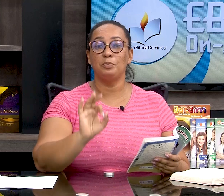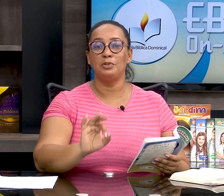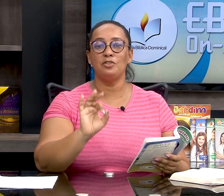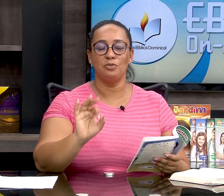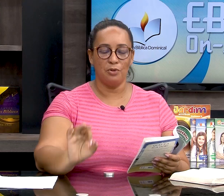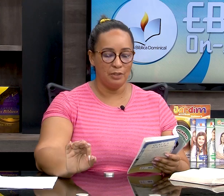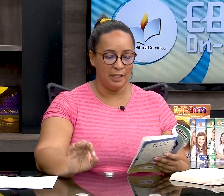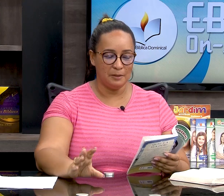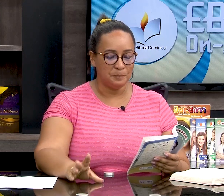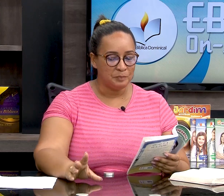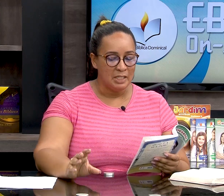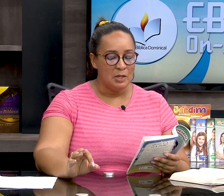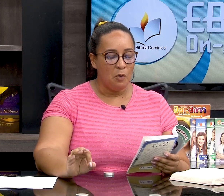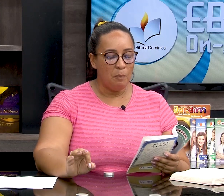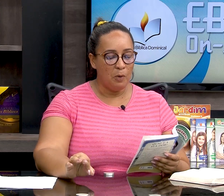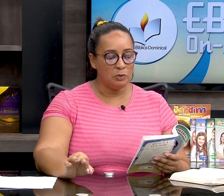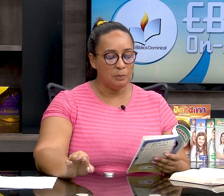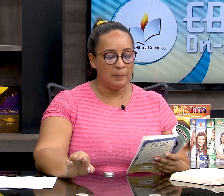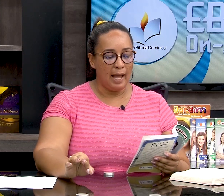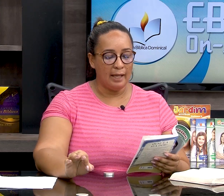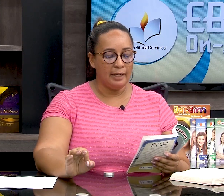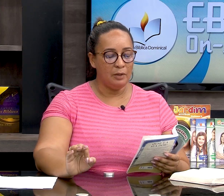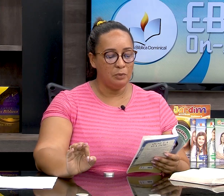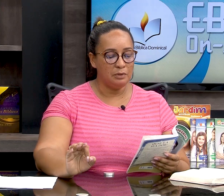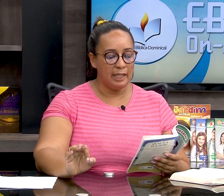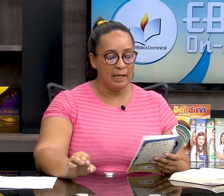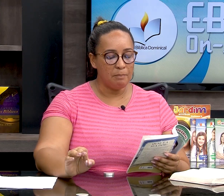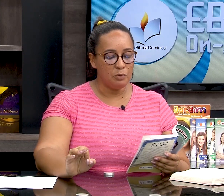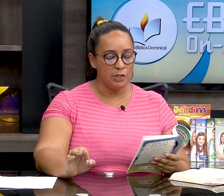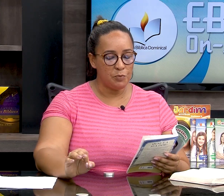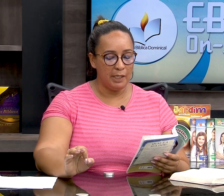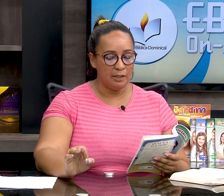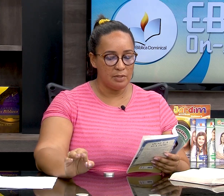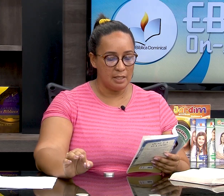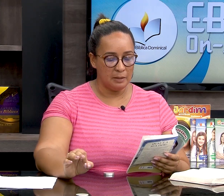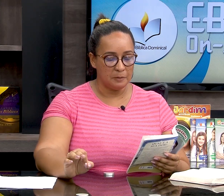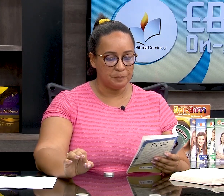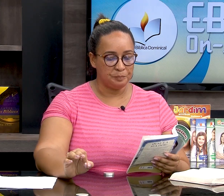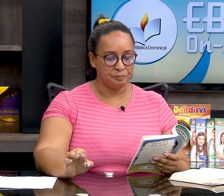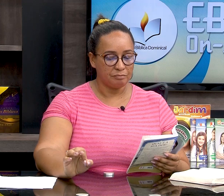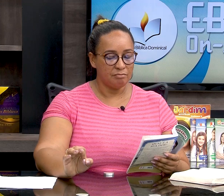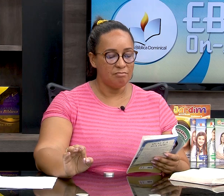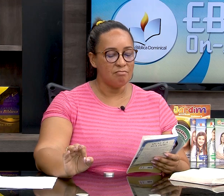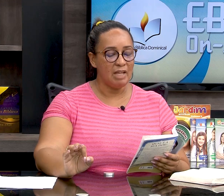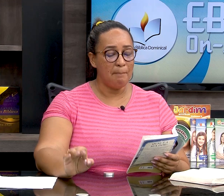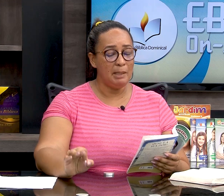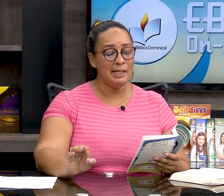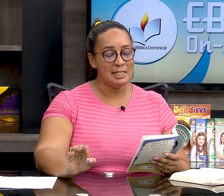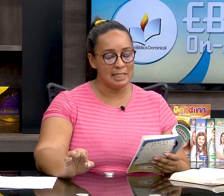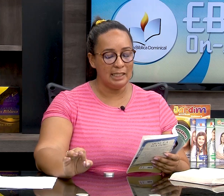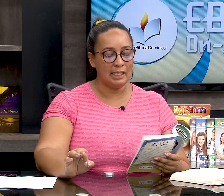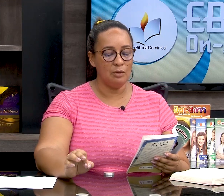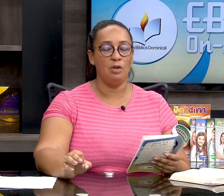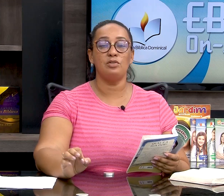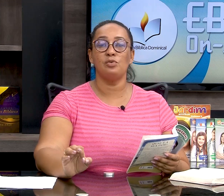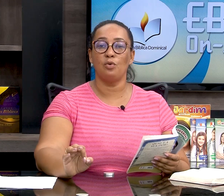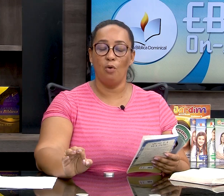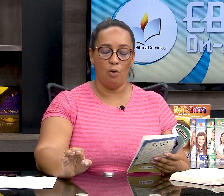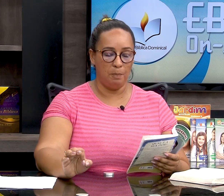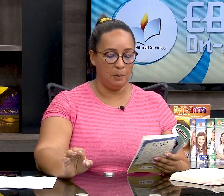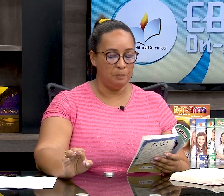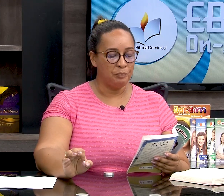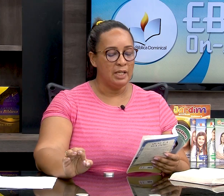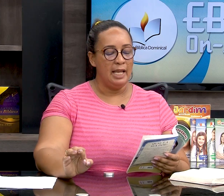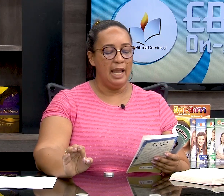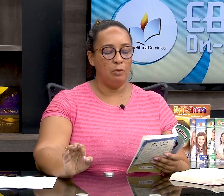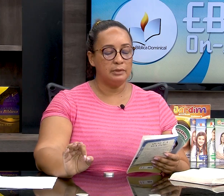nas bodas do cordeiro o ponto a né o templo do Espírito Santo a Bíblia ensina que o